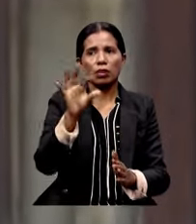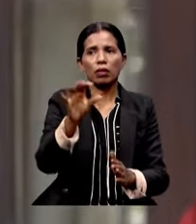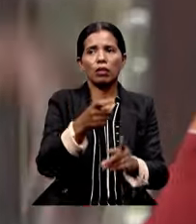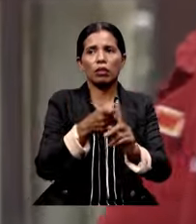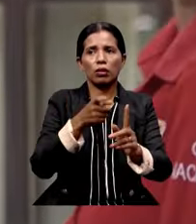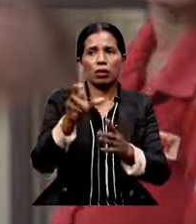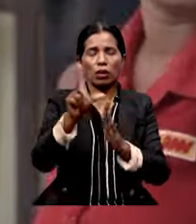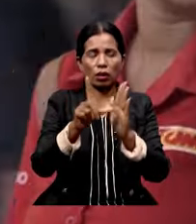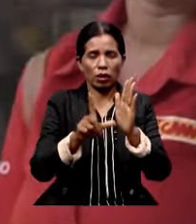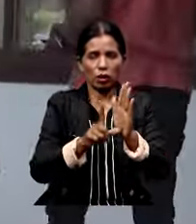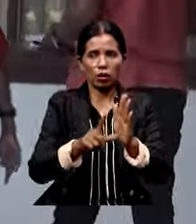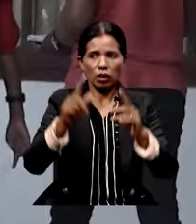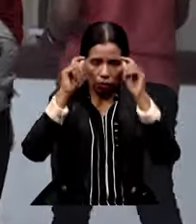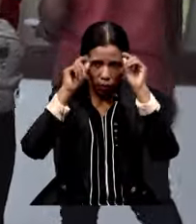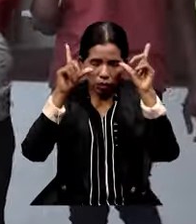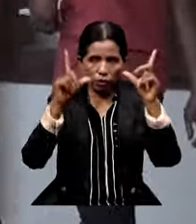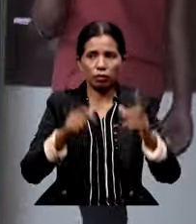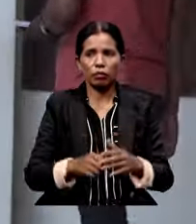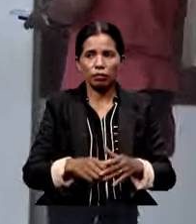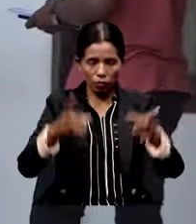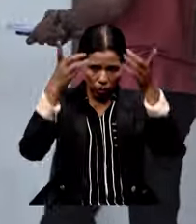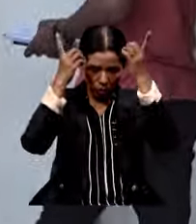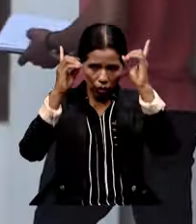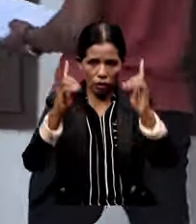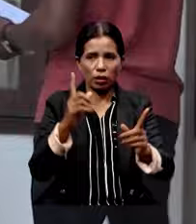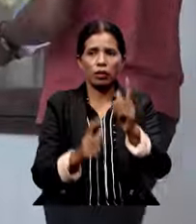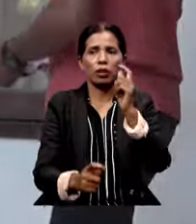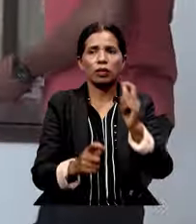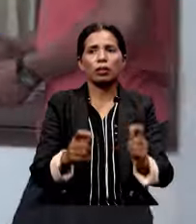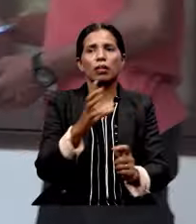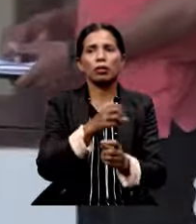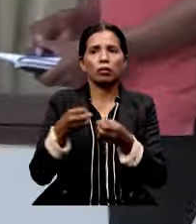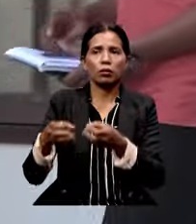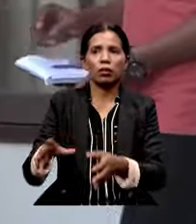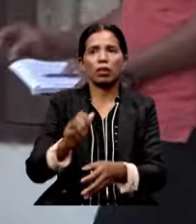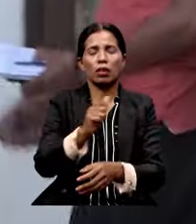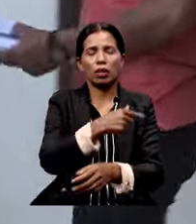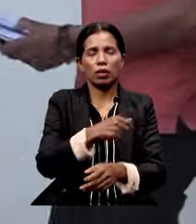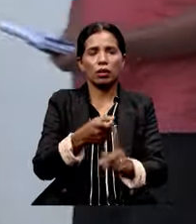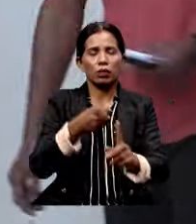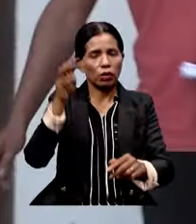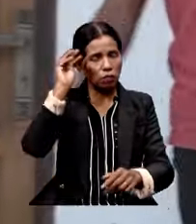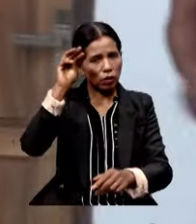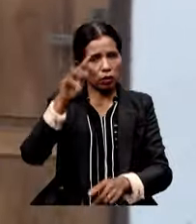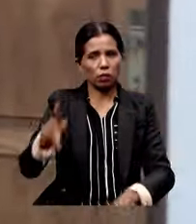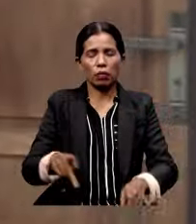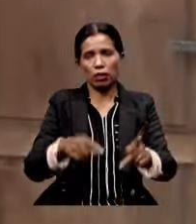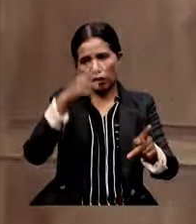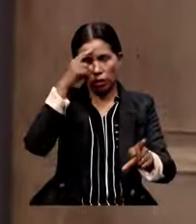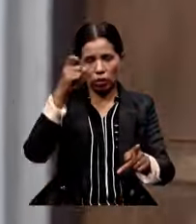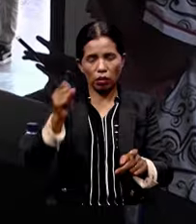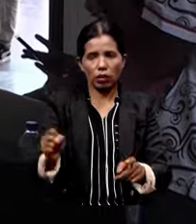Código Penal Timor-Leste. Decisão tribunal, hori absolve arguido, hussi acusação do Ministério Público, tamba